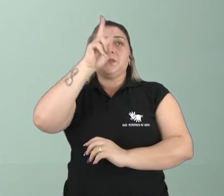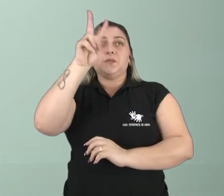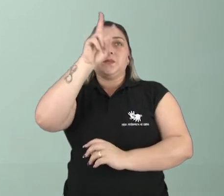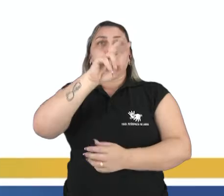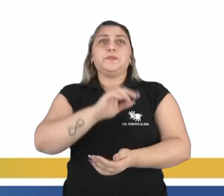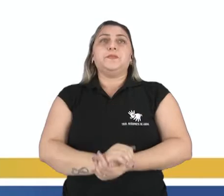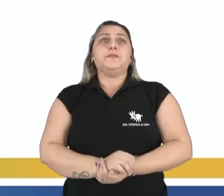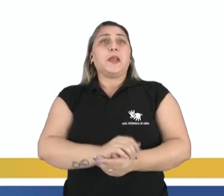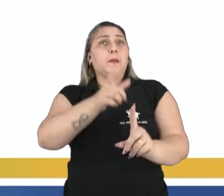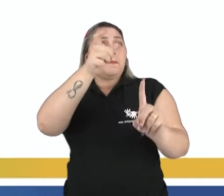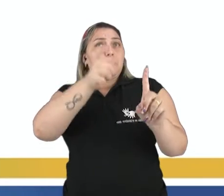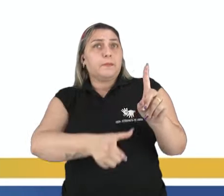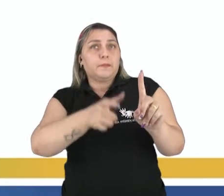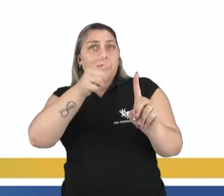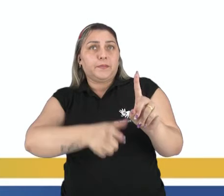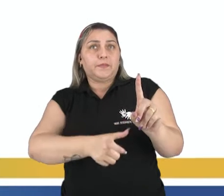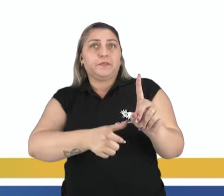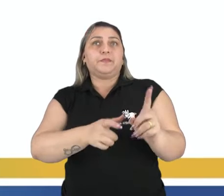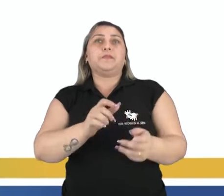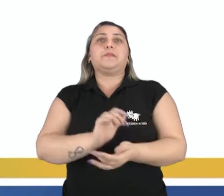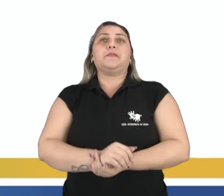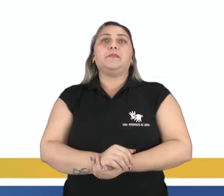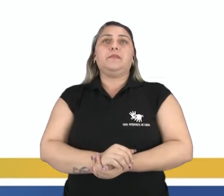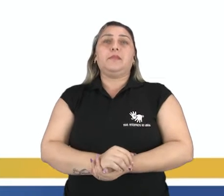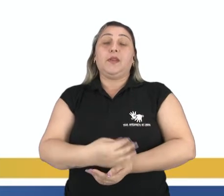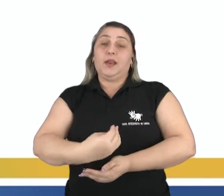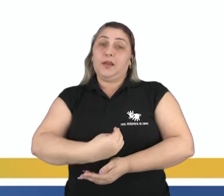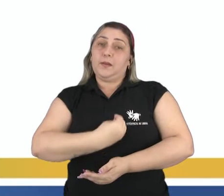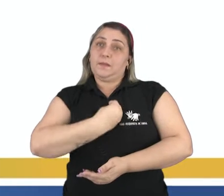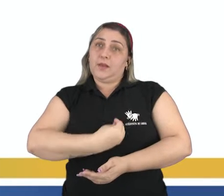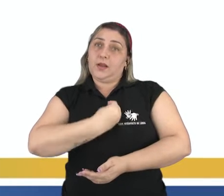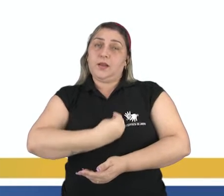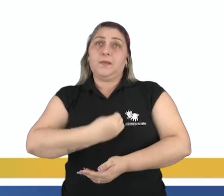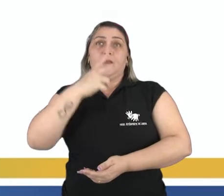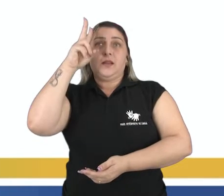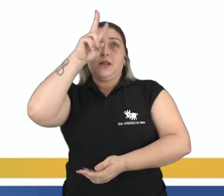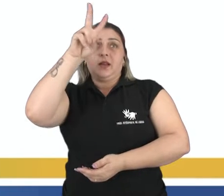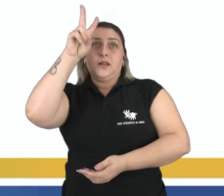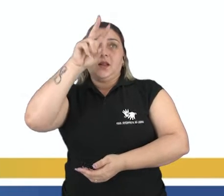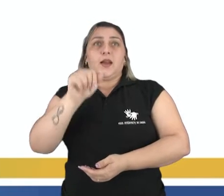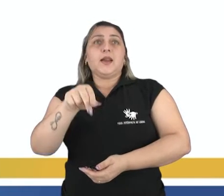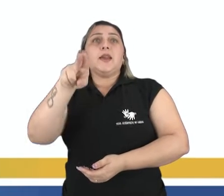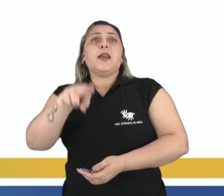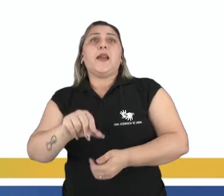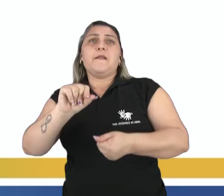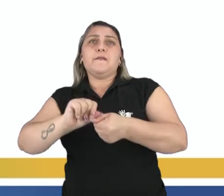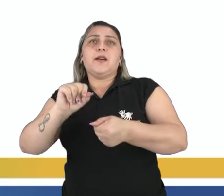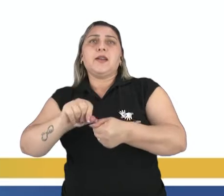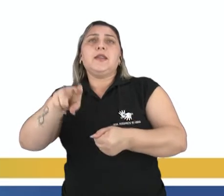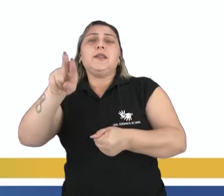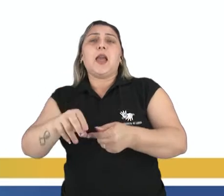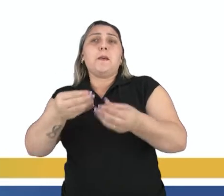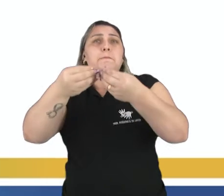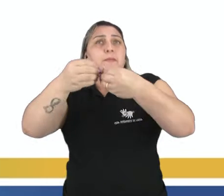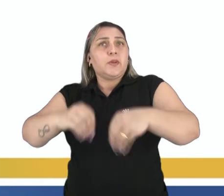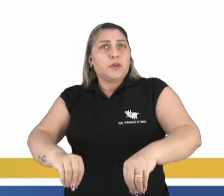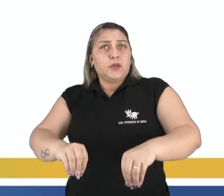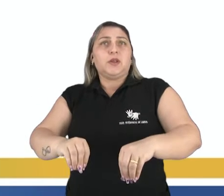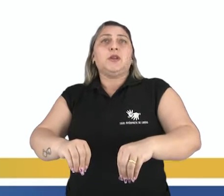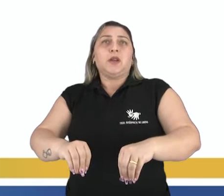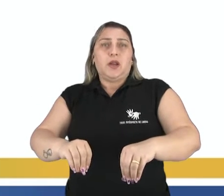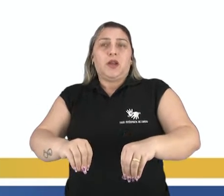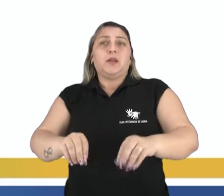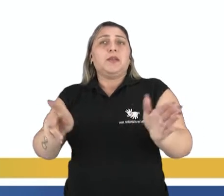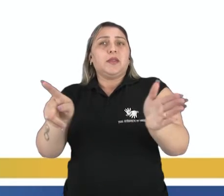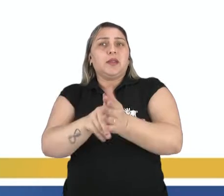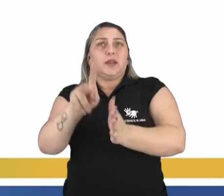tá? Aí nós temos também os personagens, que são os participantes da história, quem age ou quem é afetado